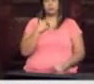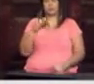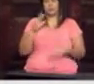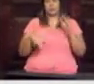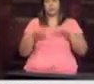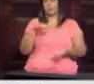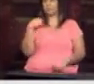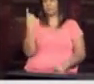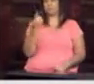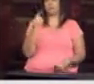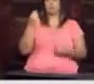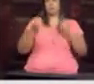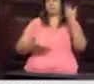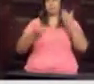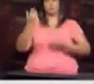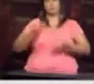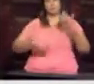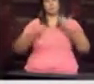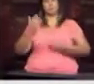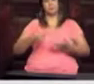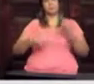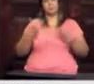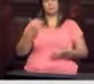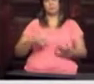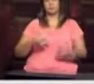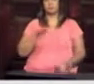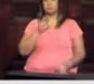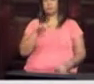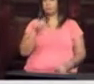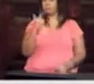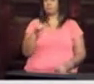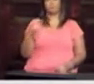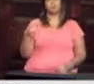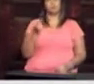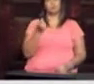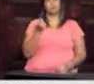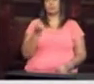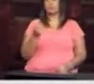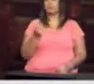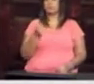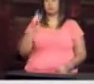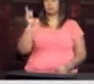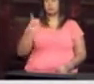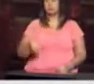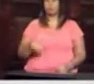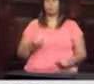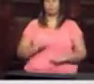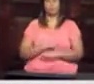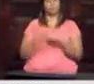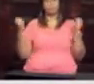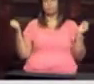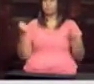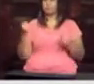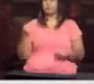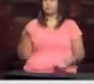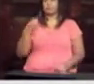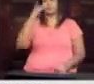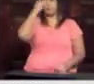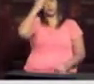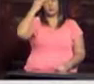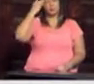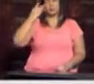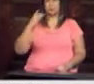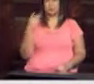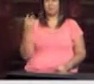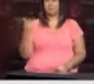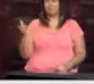a vida, ela não tem preço. É uma desgraça uma pessoa que perde, ainda mais, como foi o caso de uma